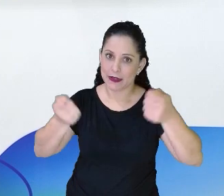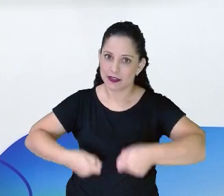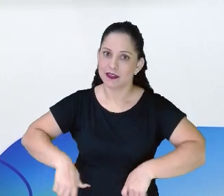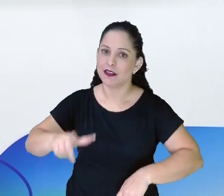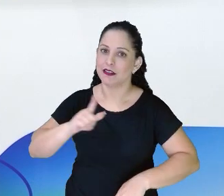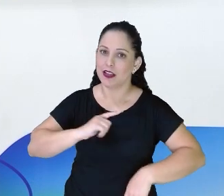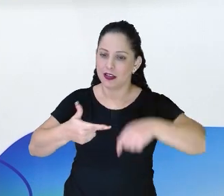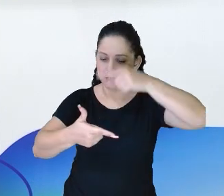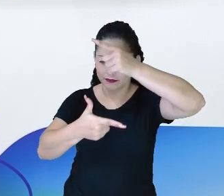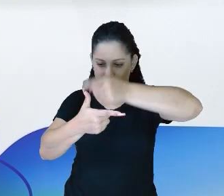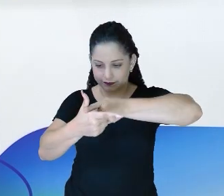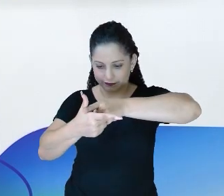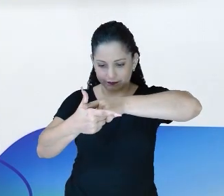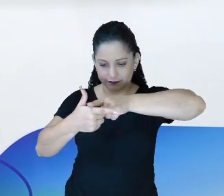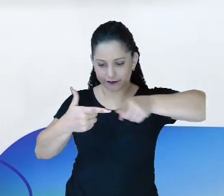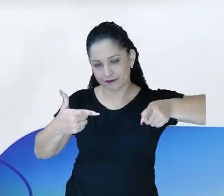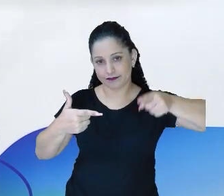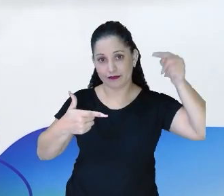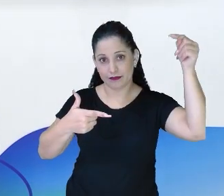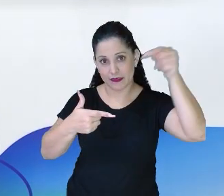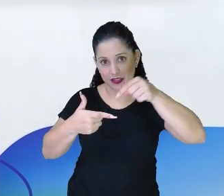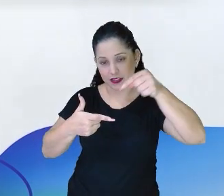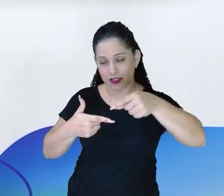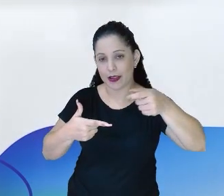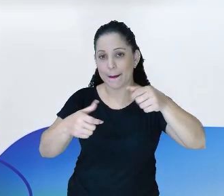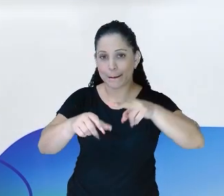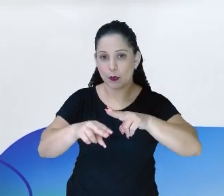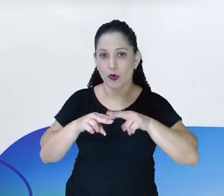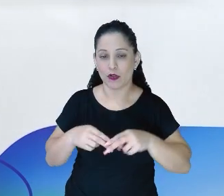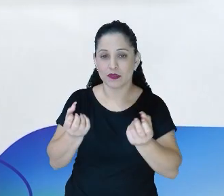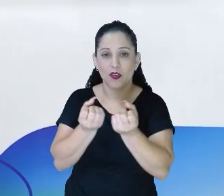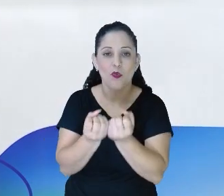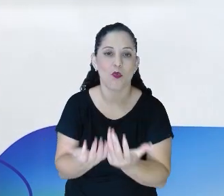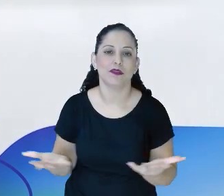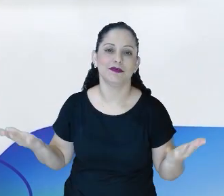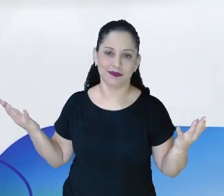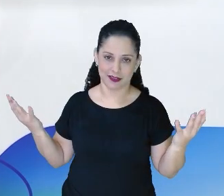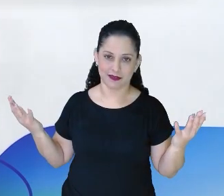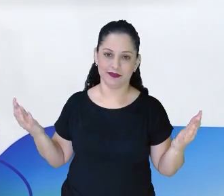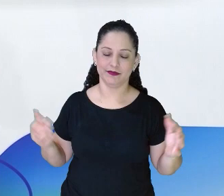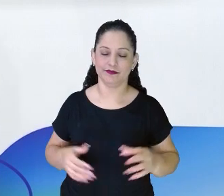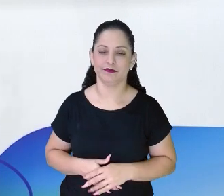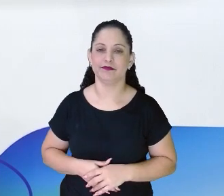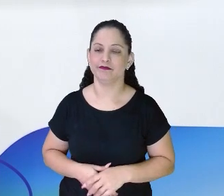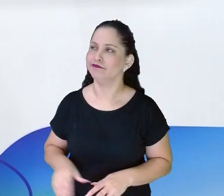para fazer algumas divisões, é por causa dessa quantidade.